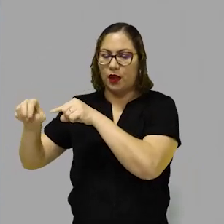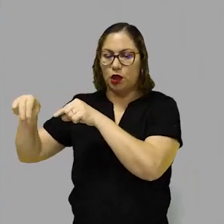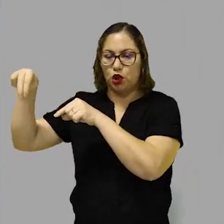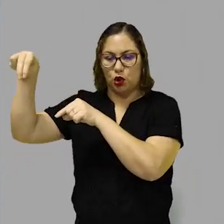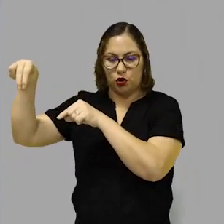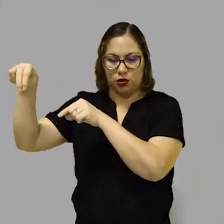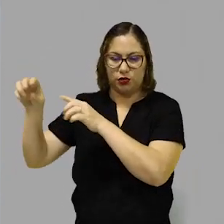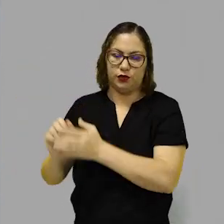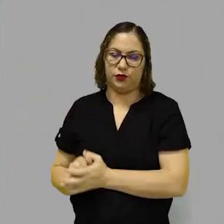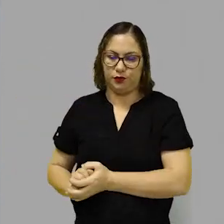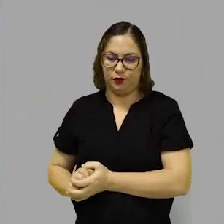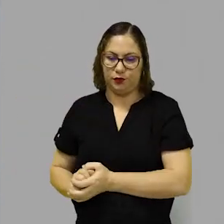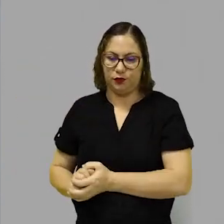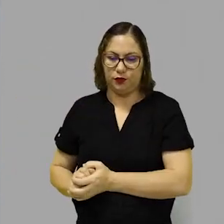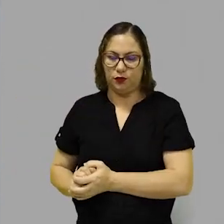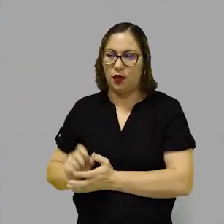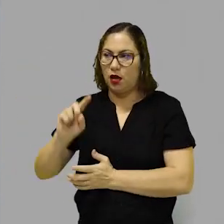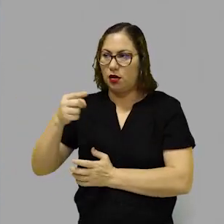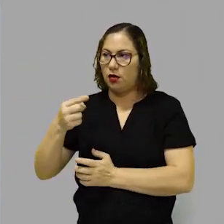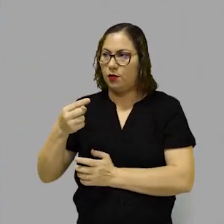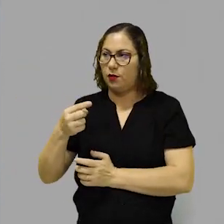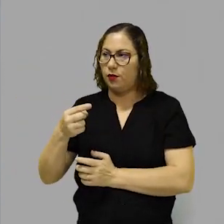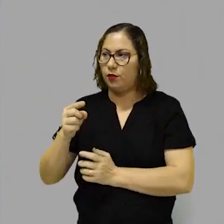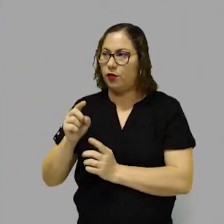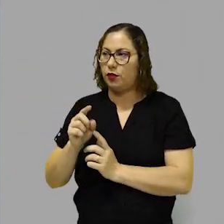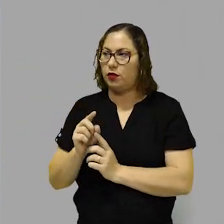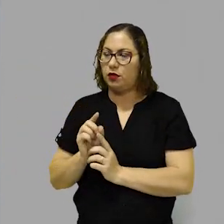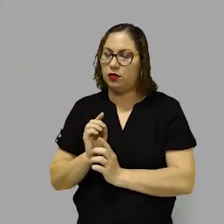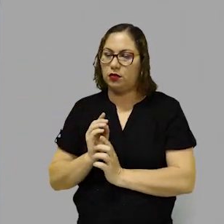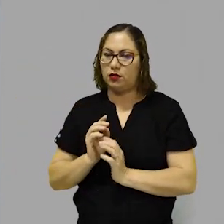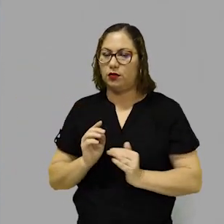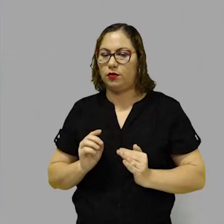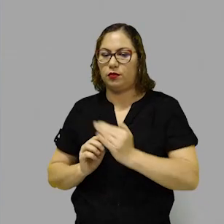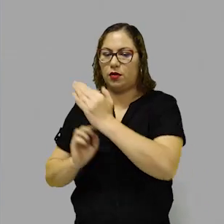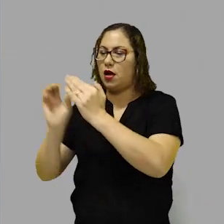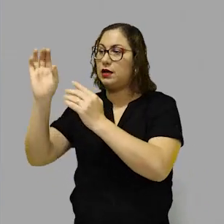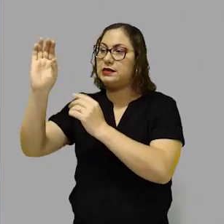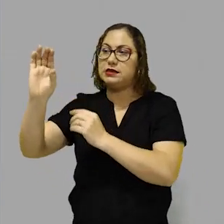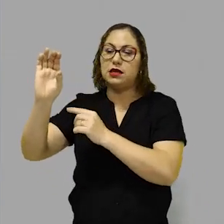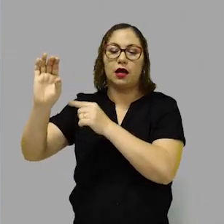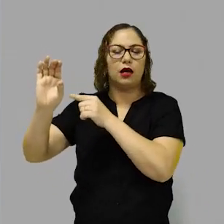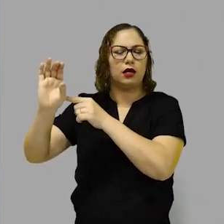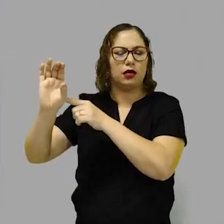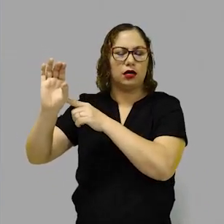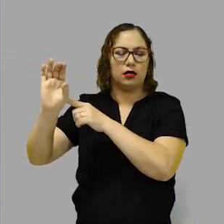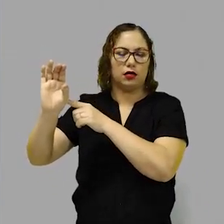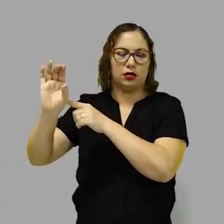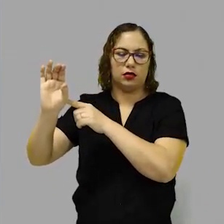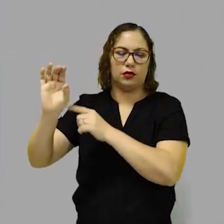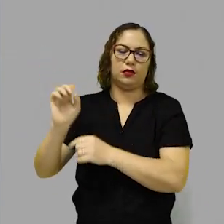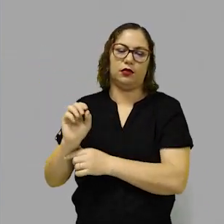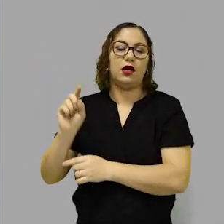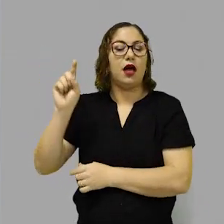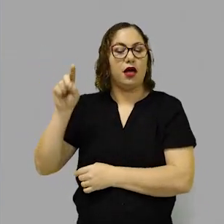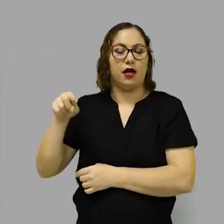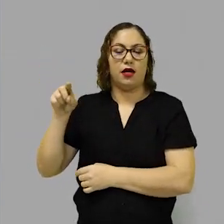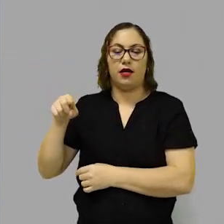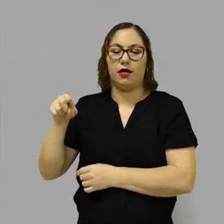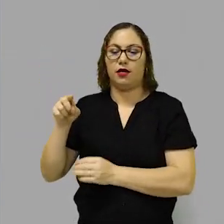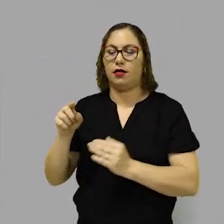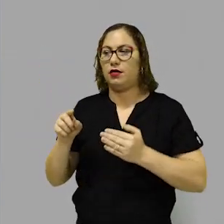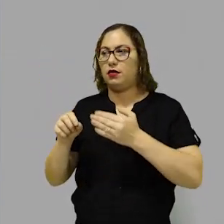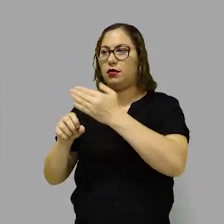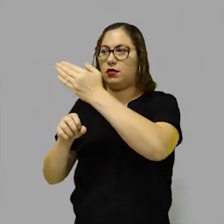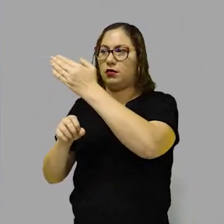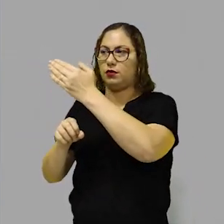norte. Depois, se ela será chutada para a direção C, ela será chutada